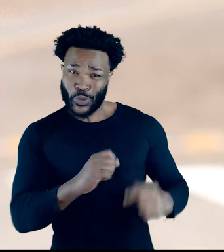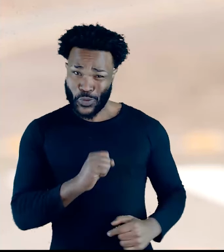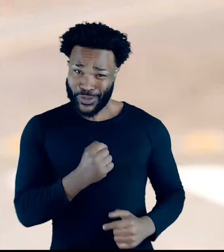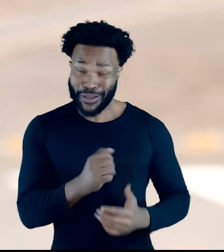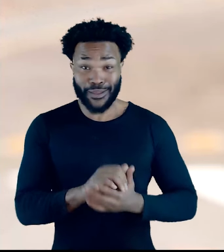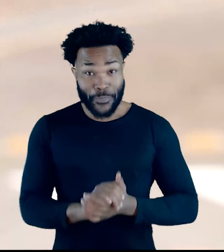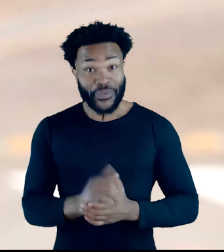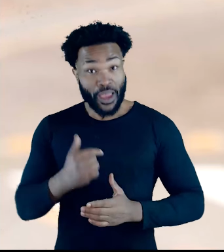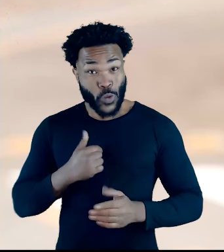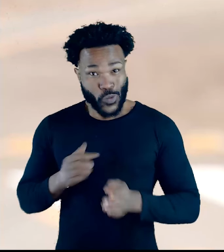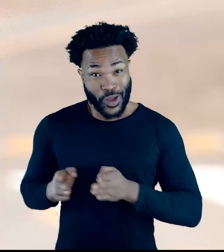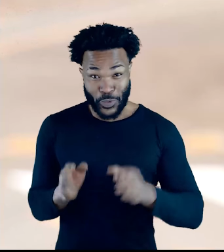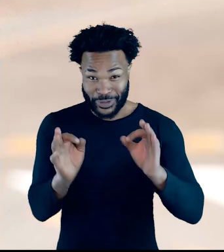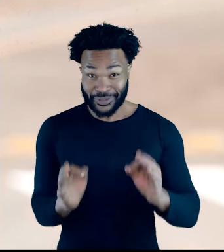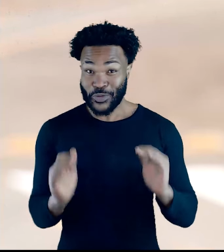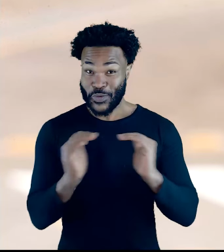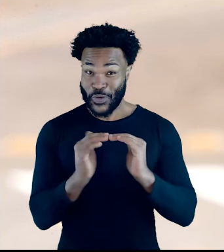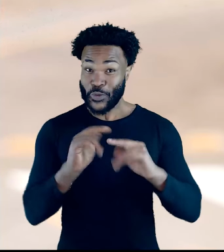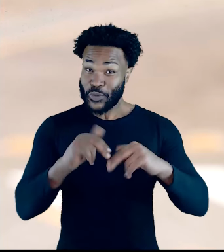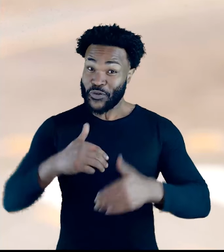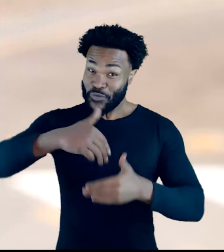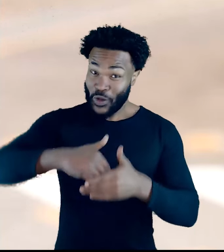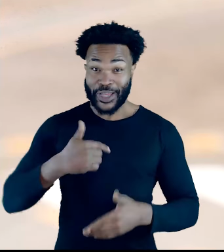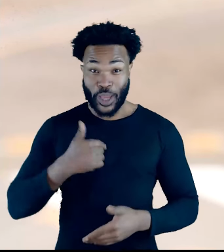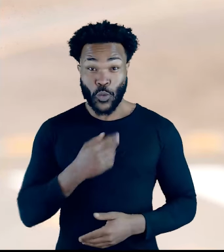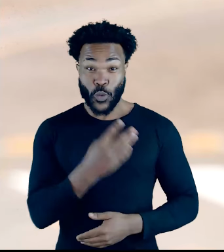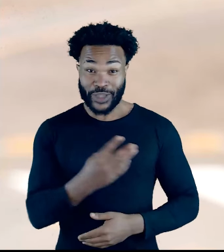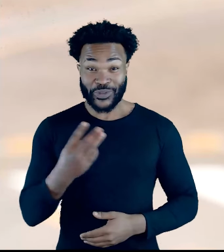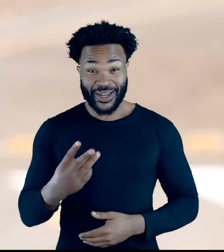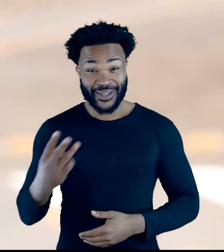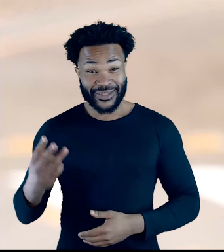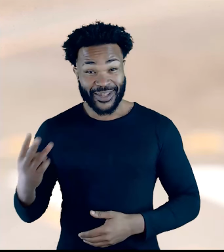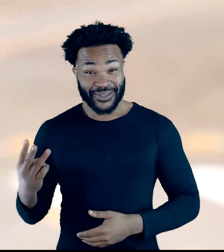Isso significa que eu tô no caminho certo, concorda? Por isso, vote Amanda Vettorazzo 44333.